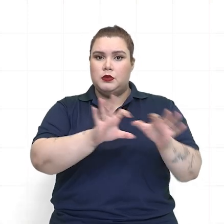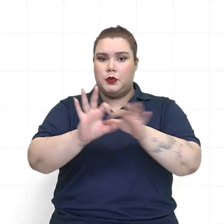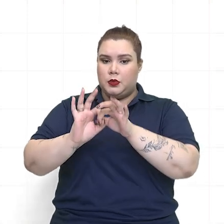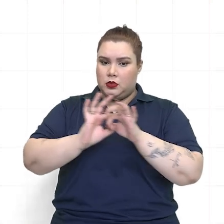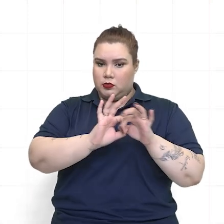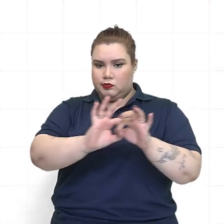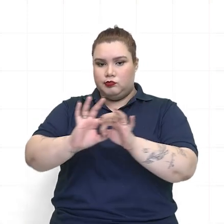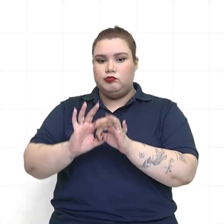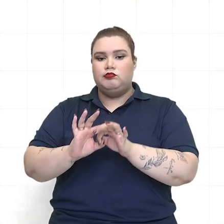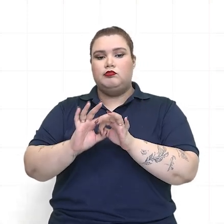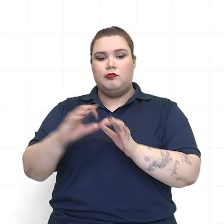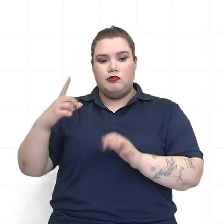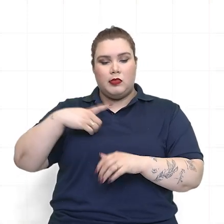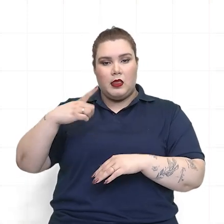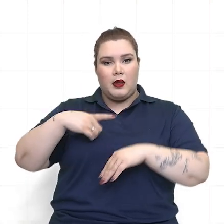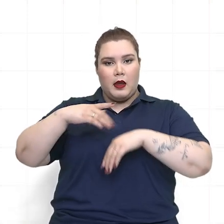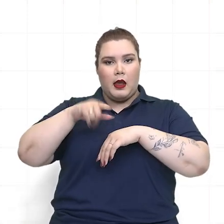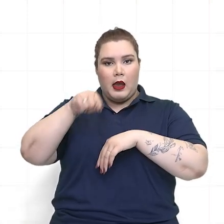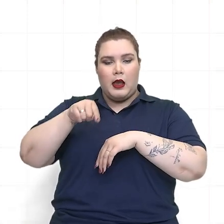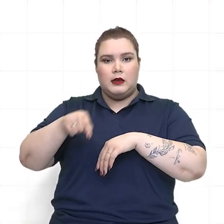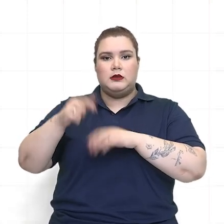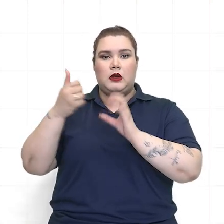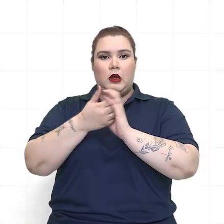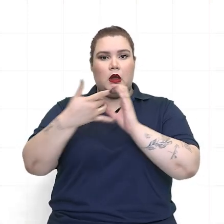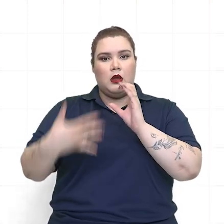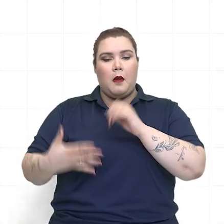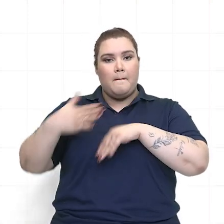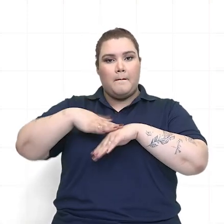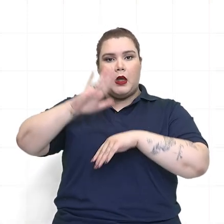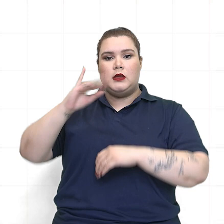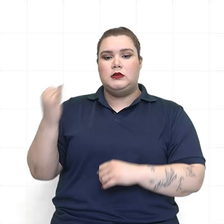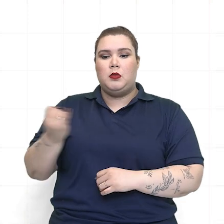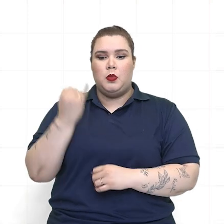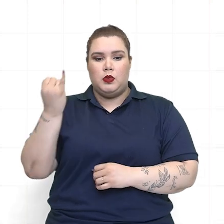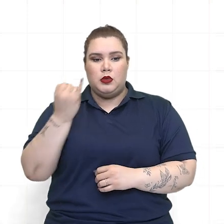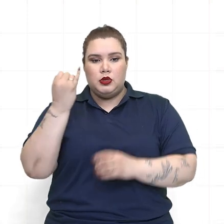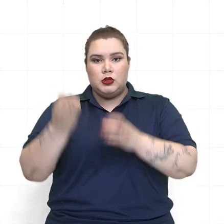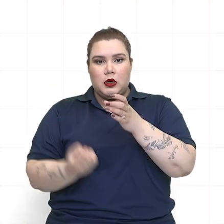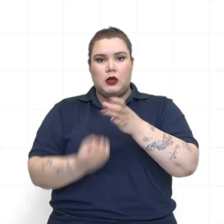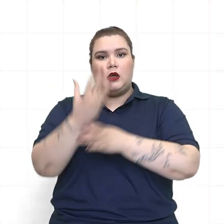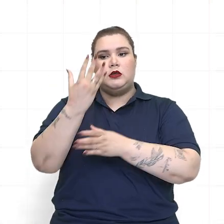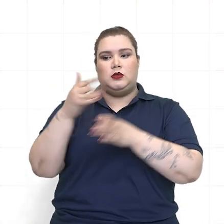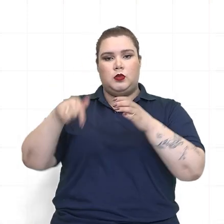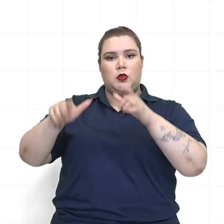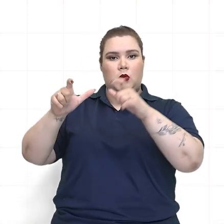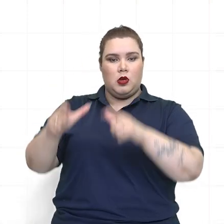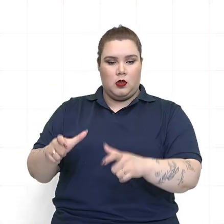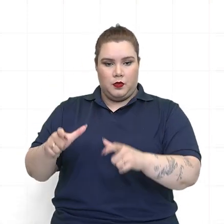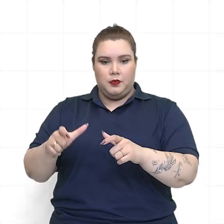tornando-se o elemento mais significativo na formação de seu Estado.